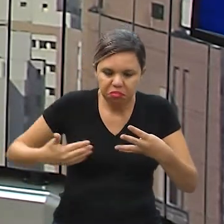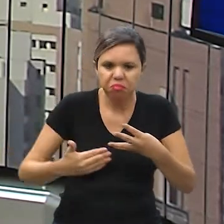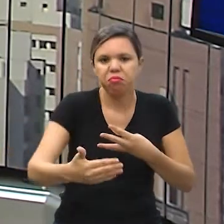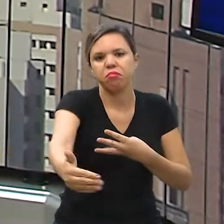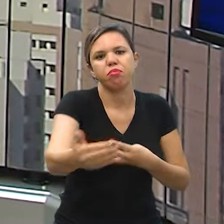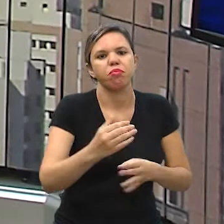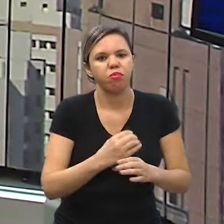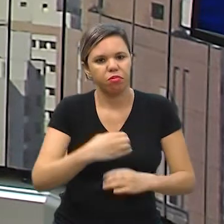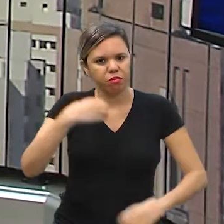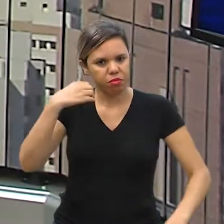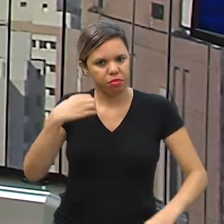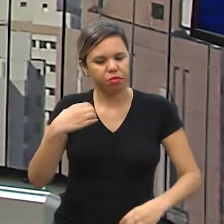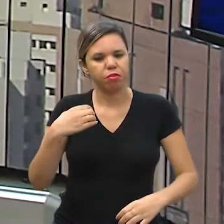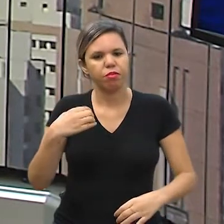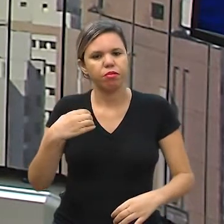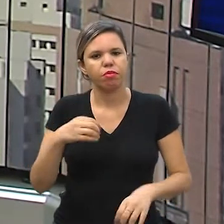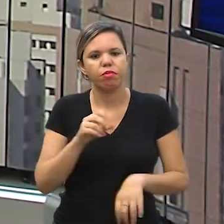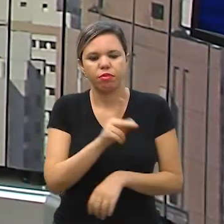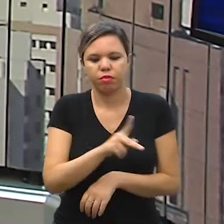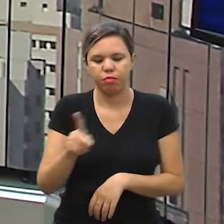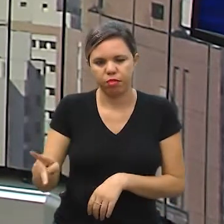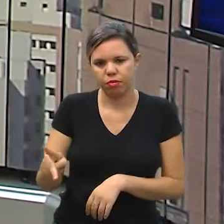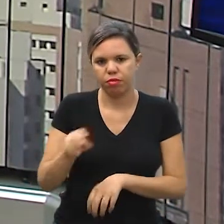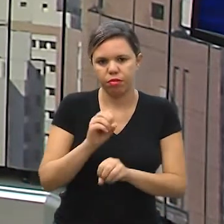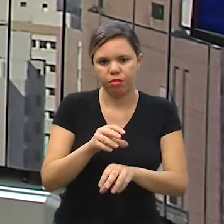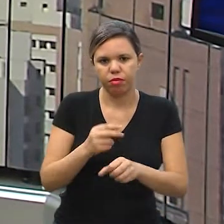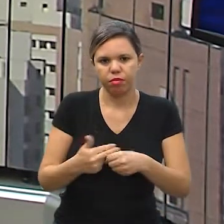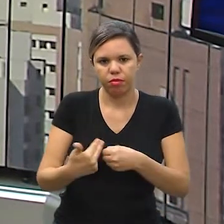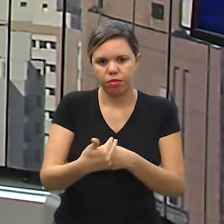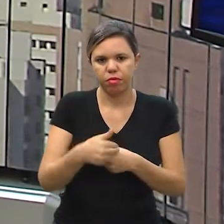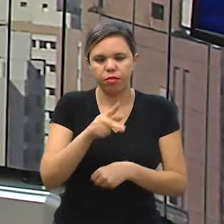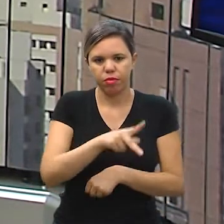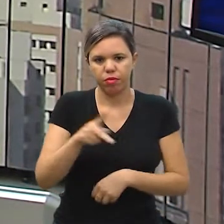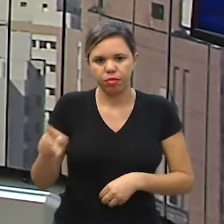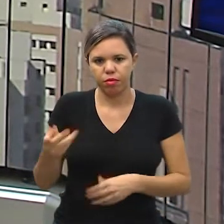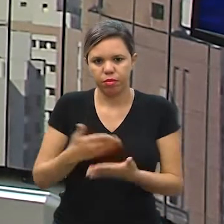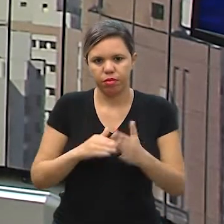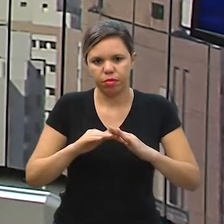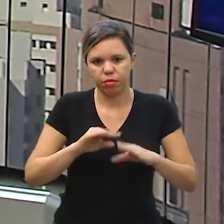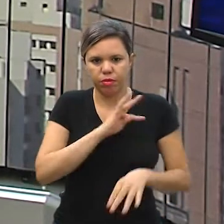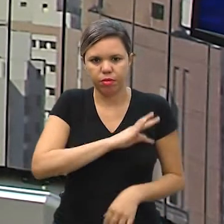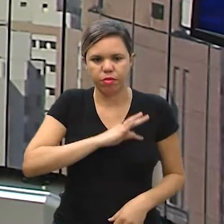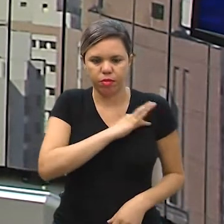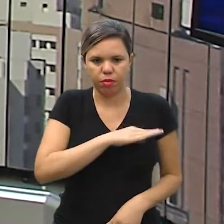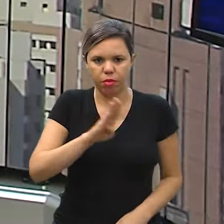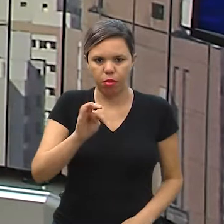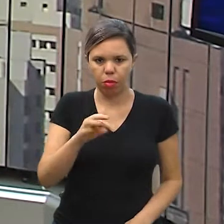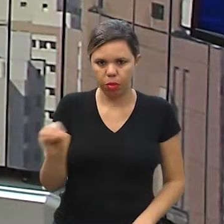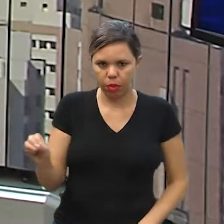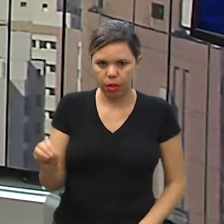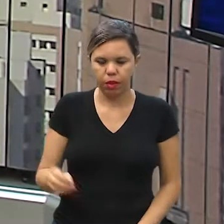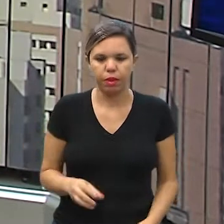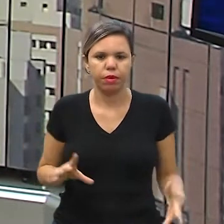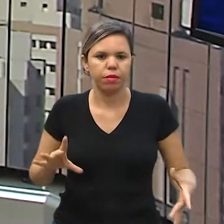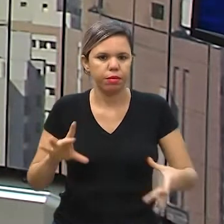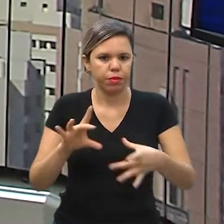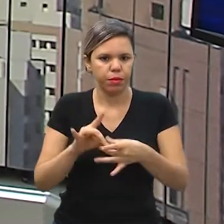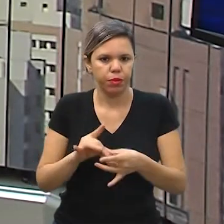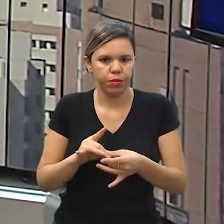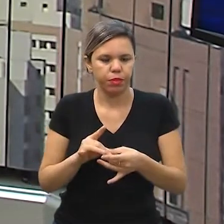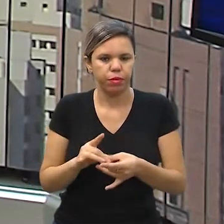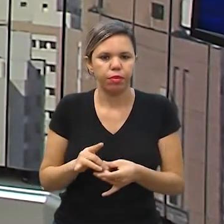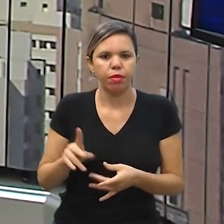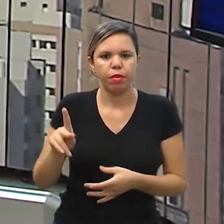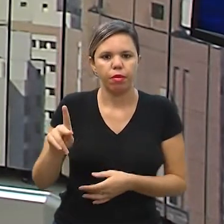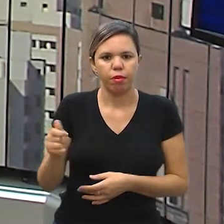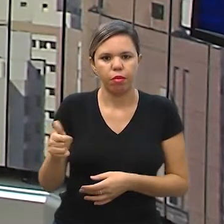é engenheiro mestre em educação pela Unicamp e professor da Escola Técnica Bento Quirino vinculado ao